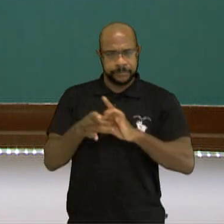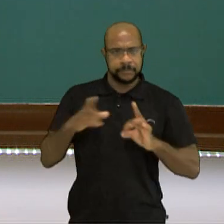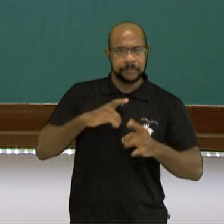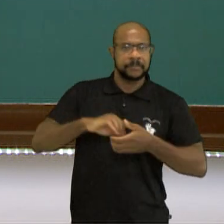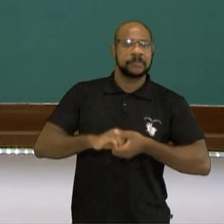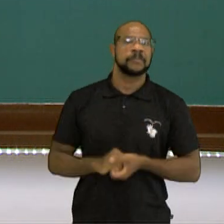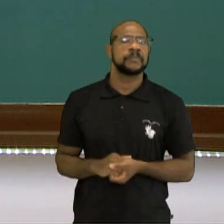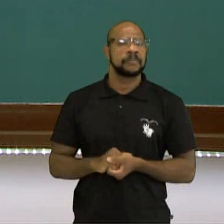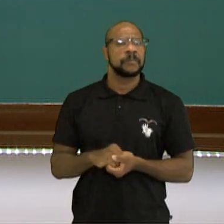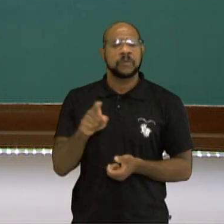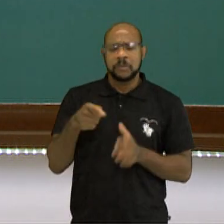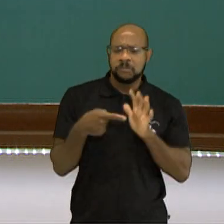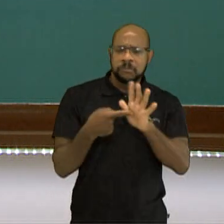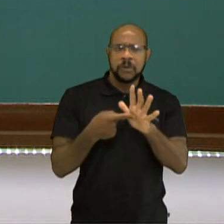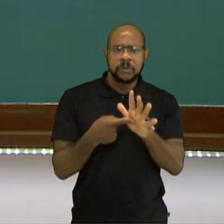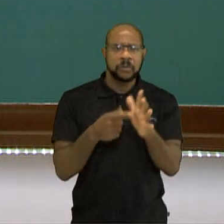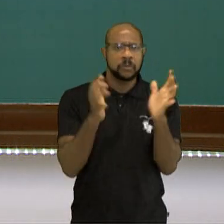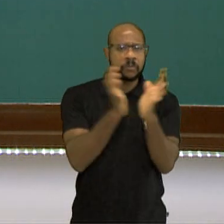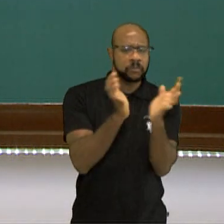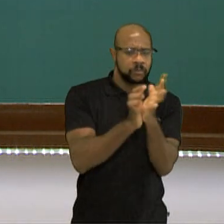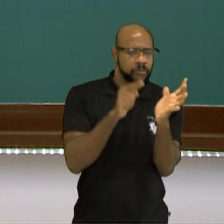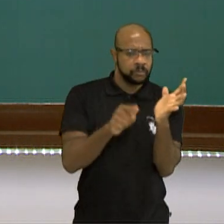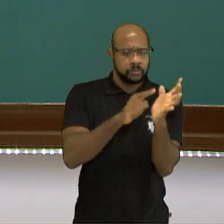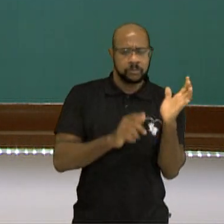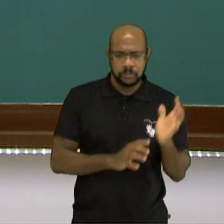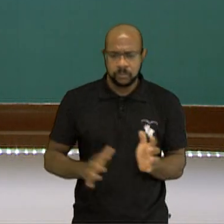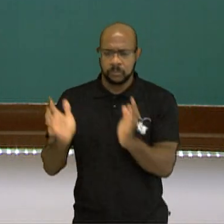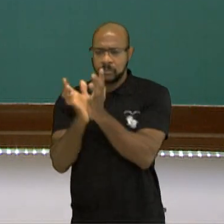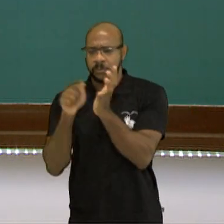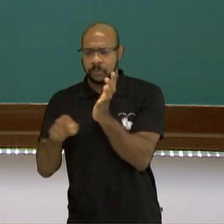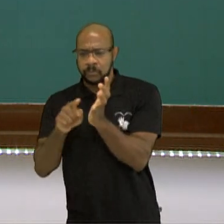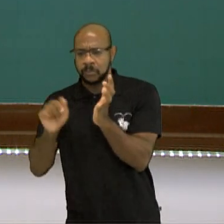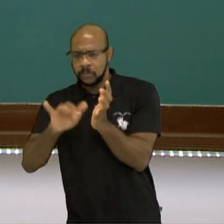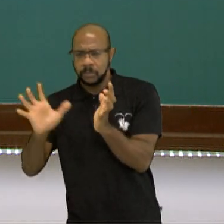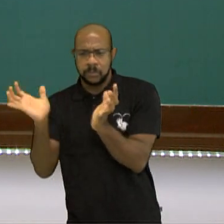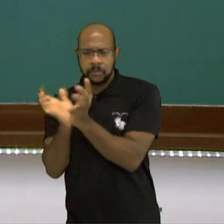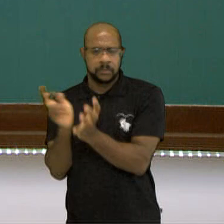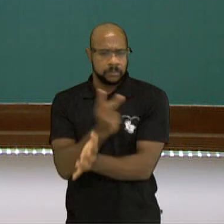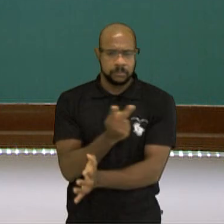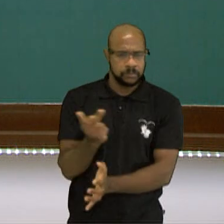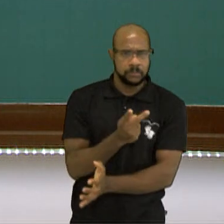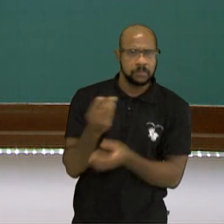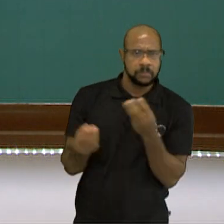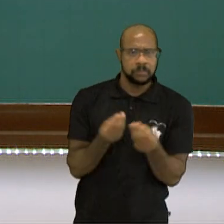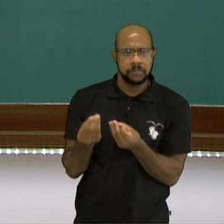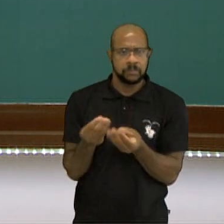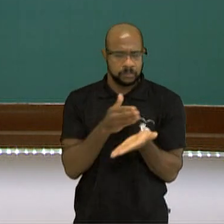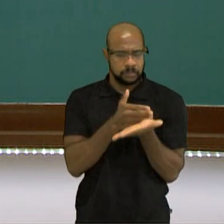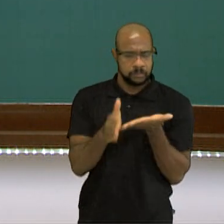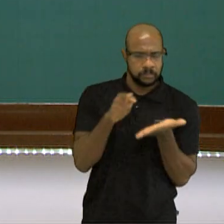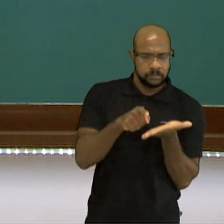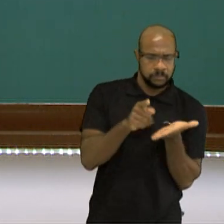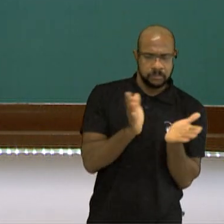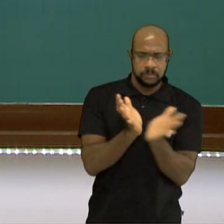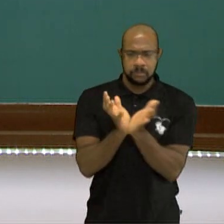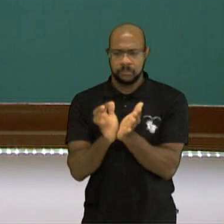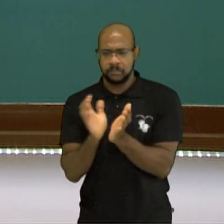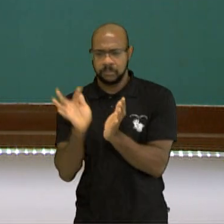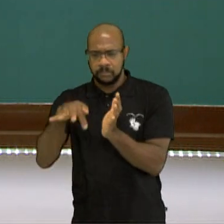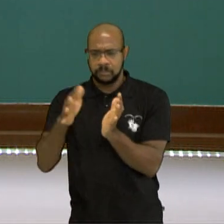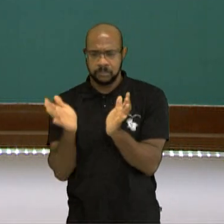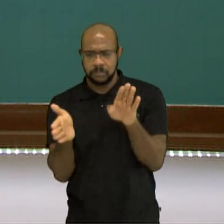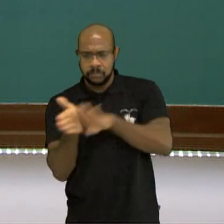Você identifica o domínio, a imagem e o contradomínio de uma função? Quem são esses conjuntos? Como eu